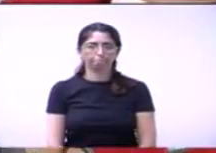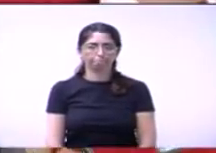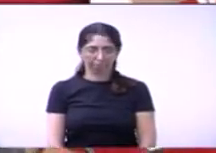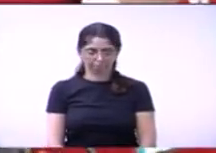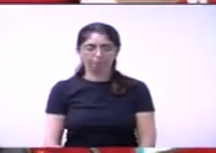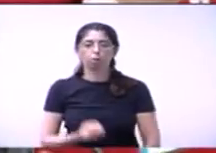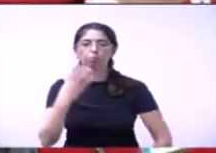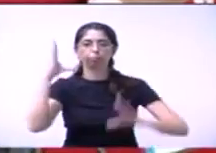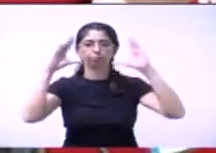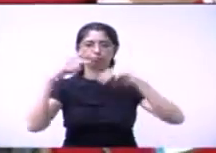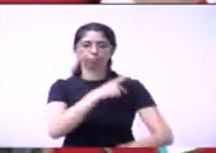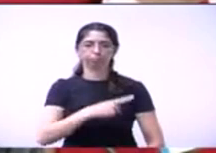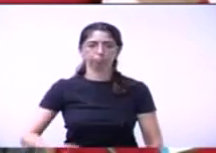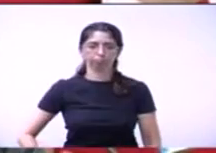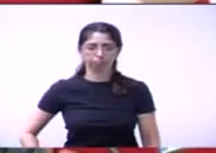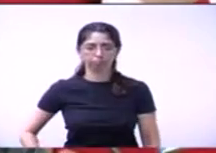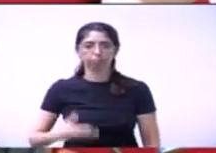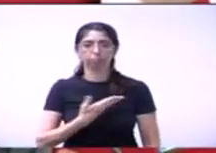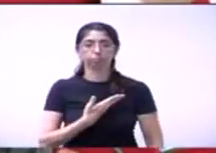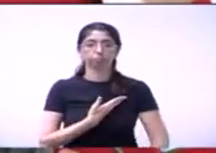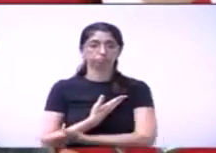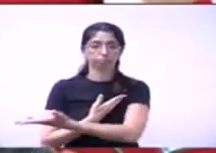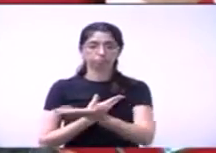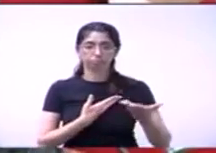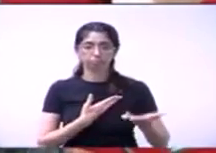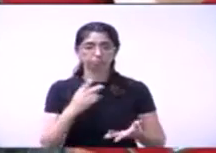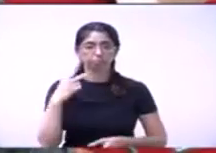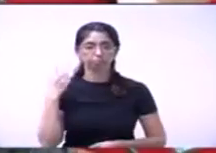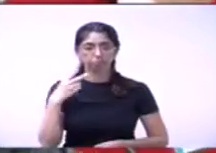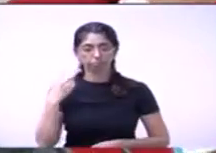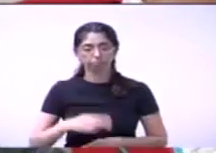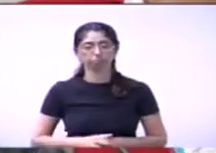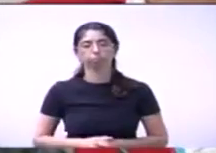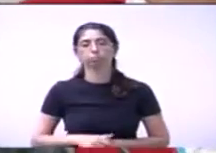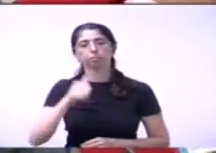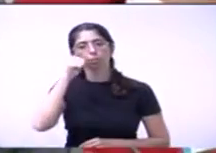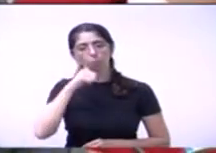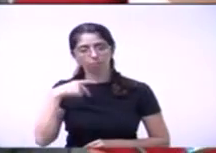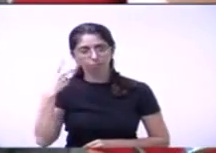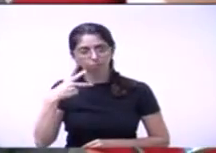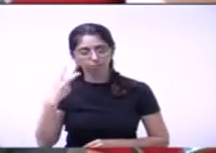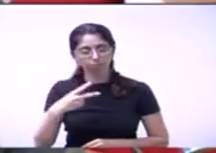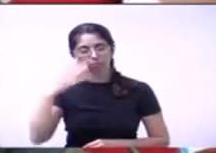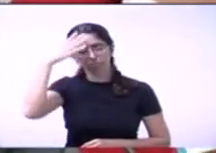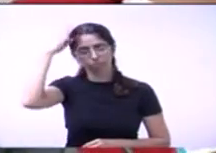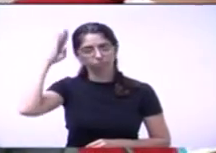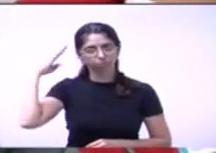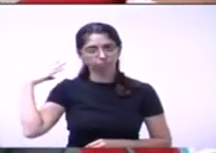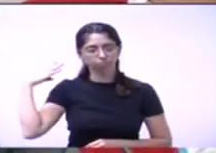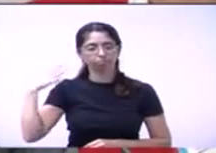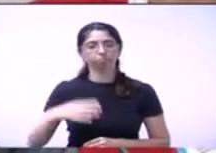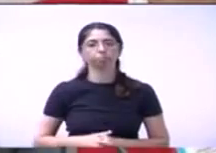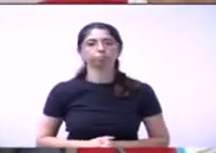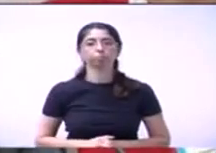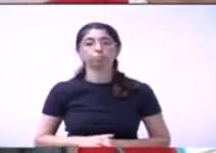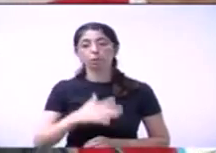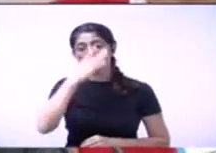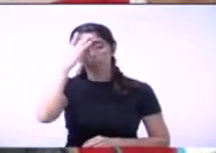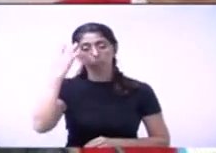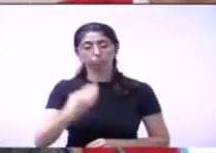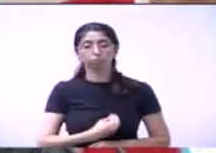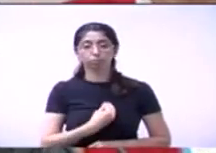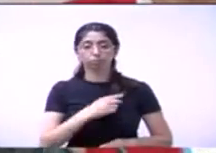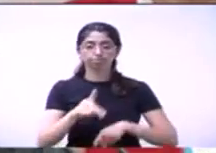Boa noite, senhor presidente, nobres vereadores, vereadora, público presente,